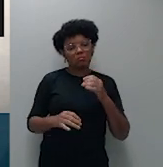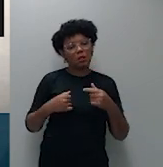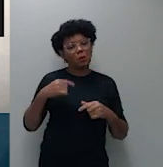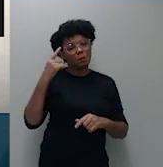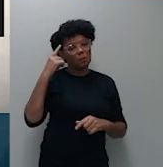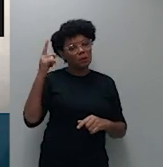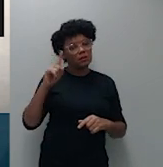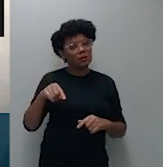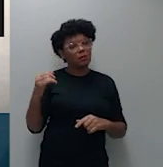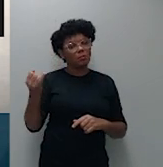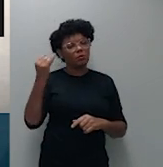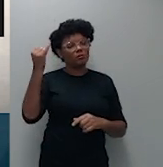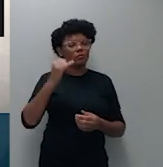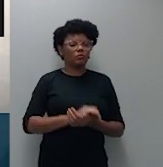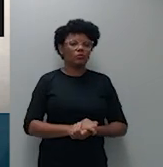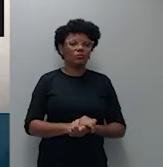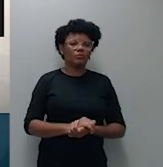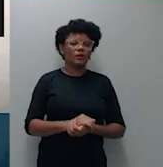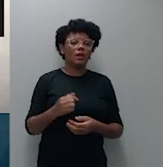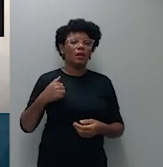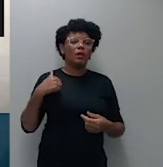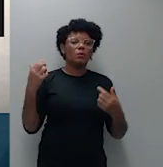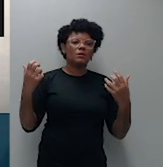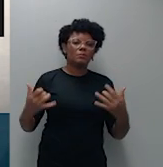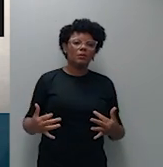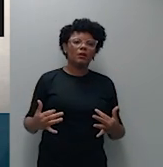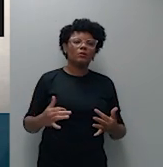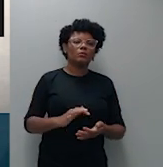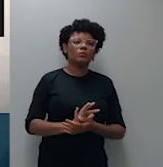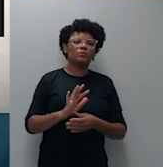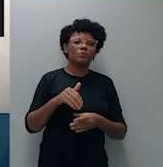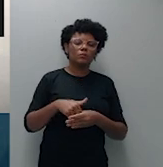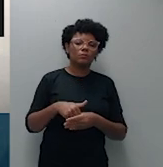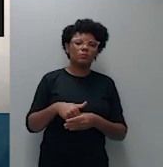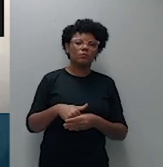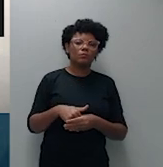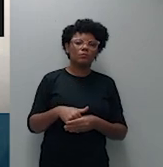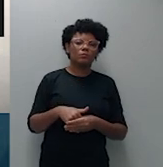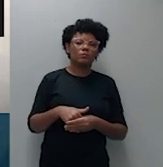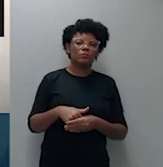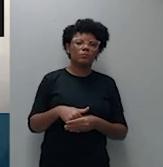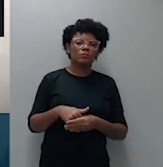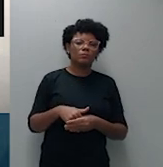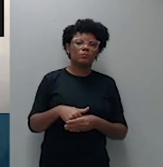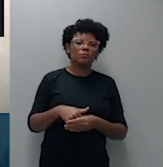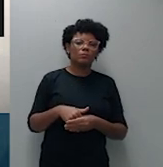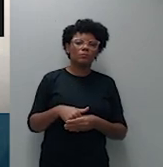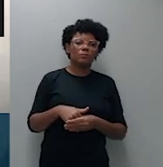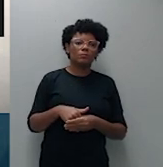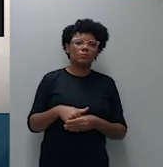mas eu penso que é importante eu digo aqui no voto nesse caso